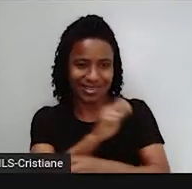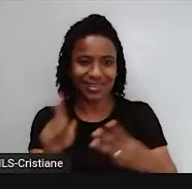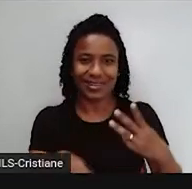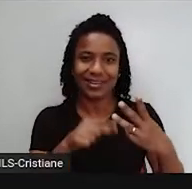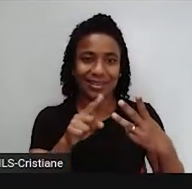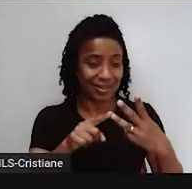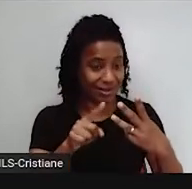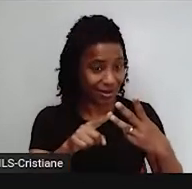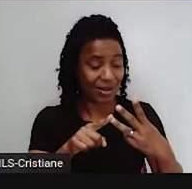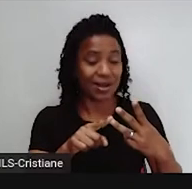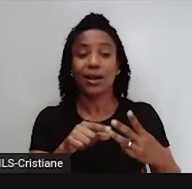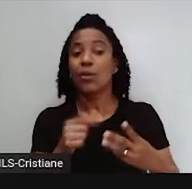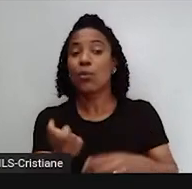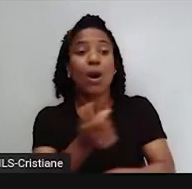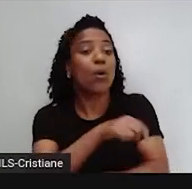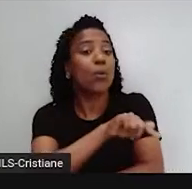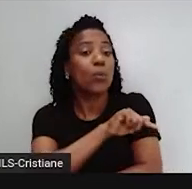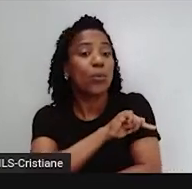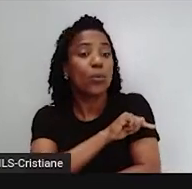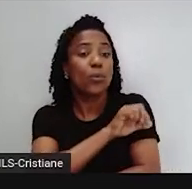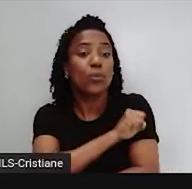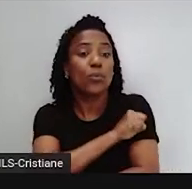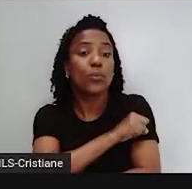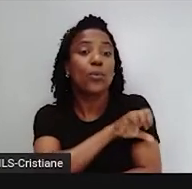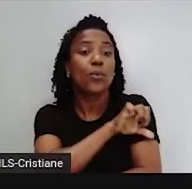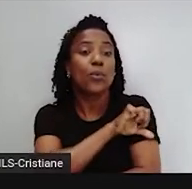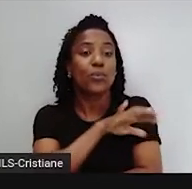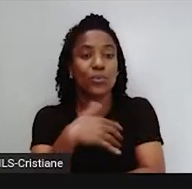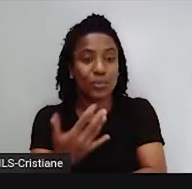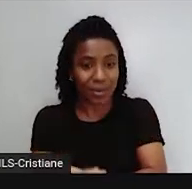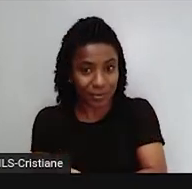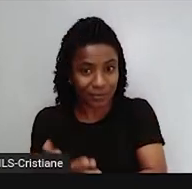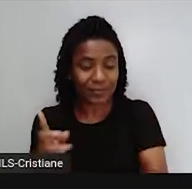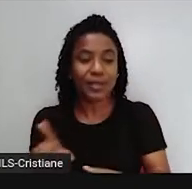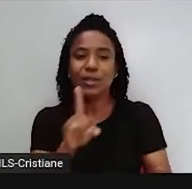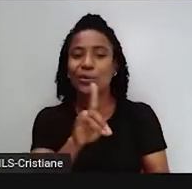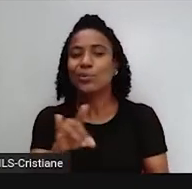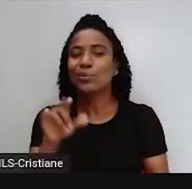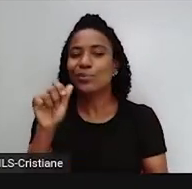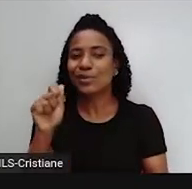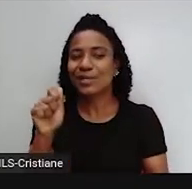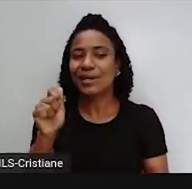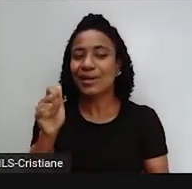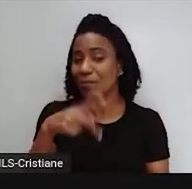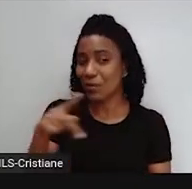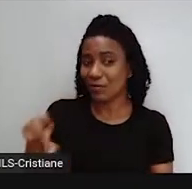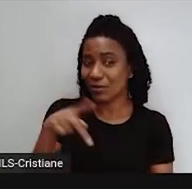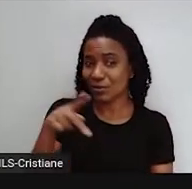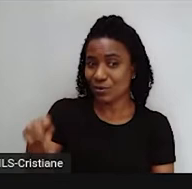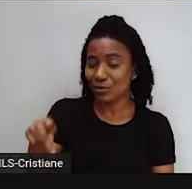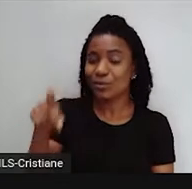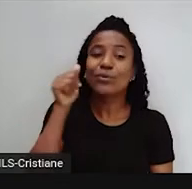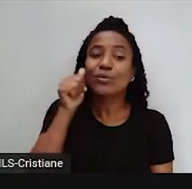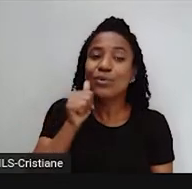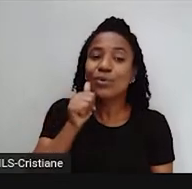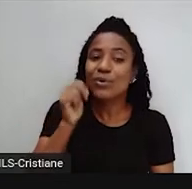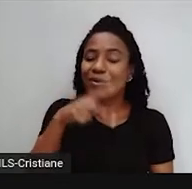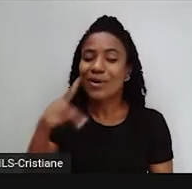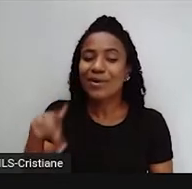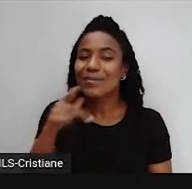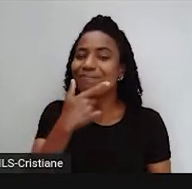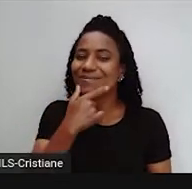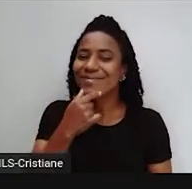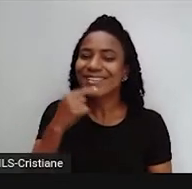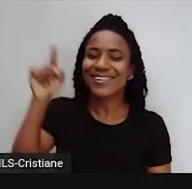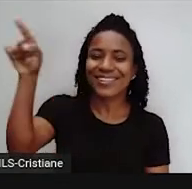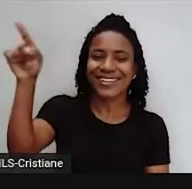que você estuda, date, a data de nossa aula de hoje, and teacher, o nome de seu professor ou